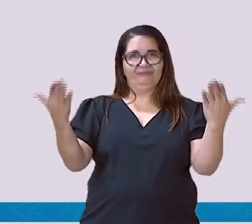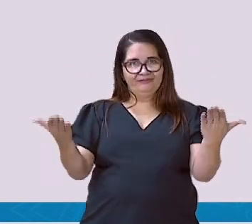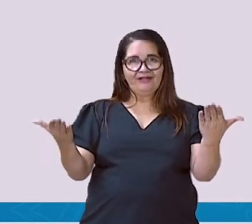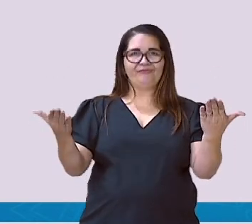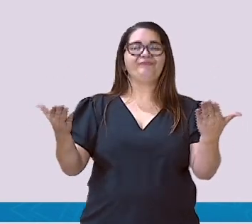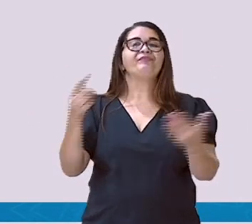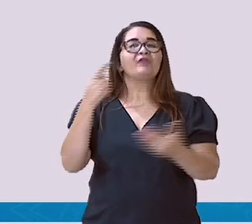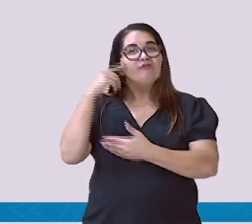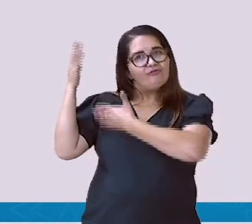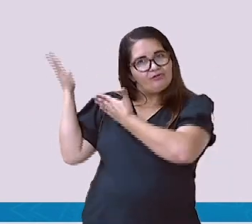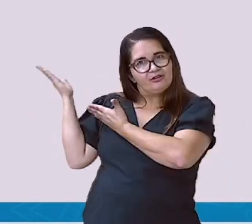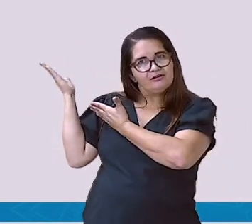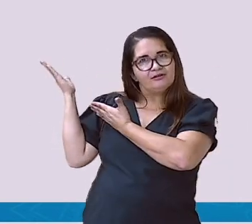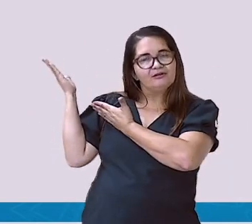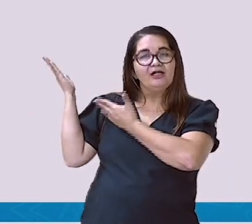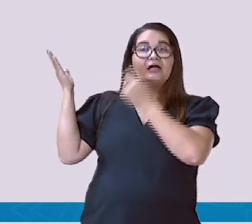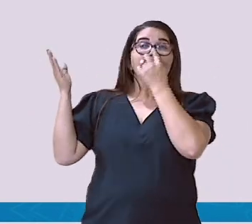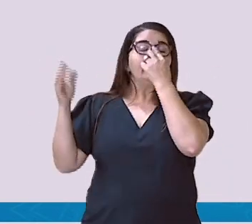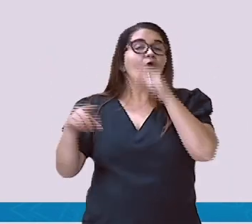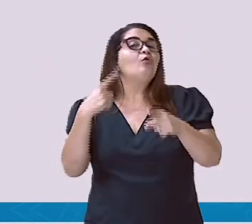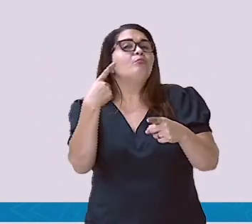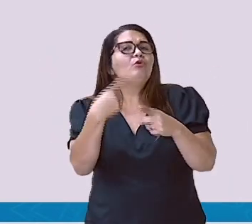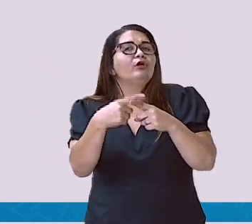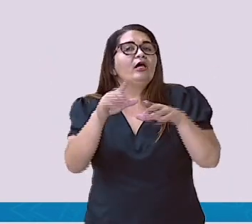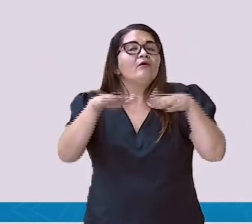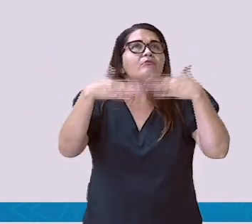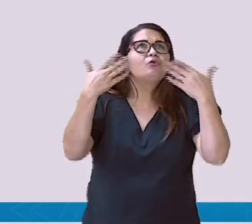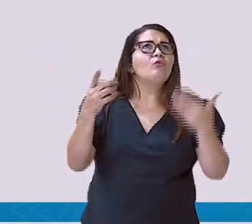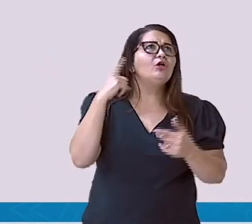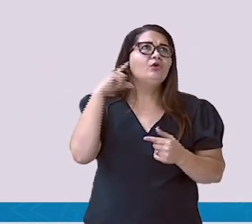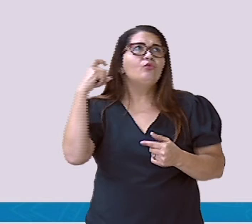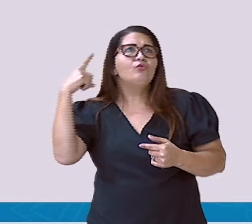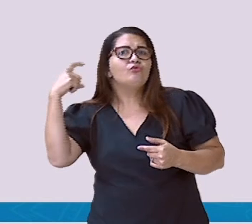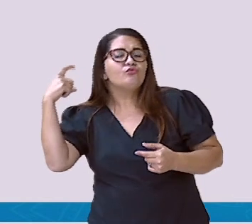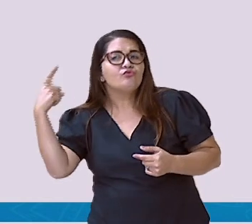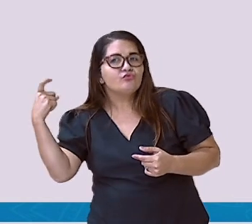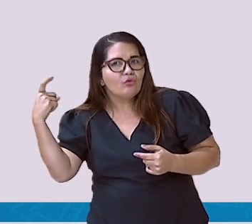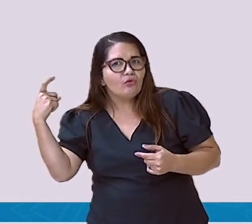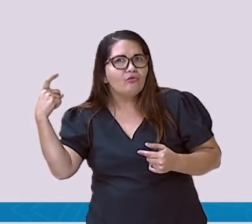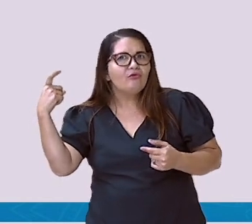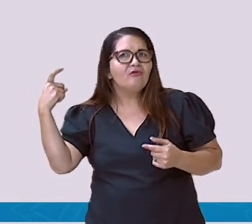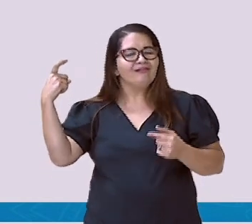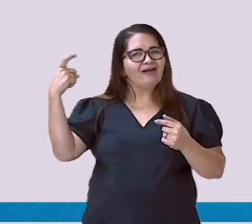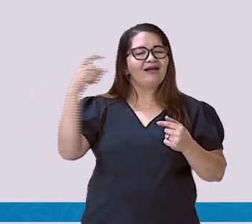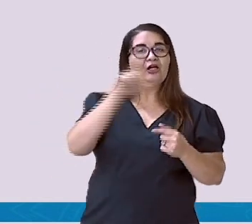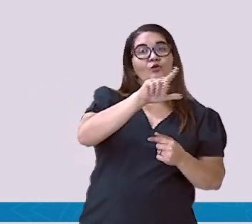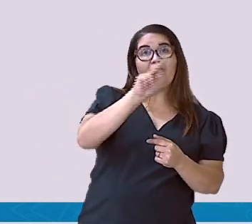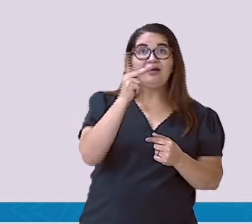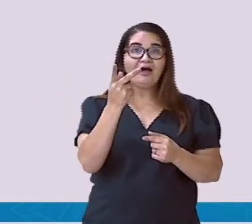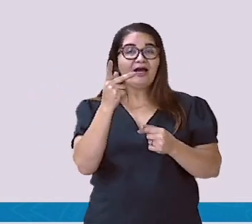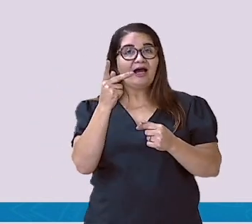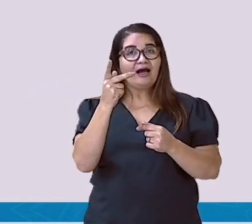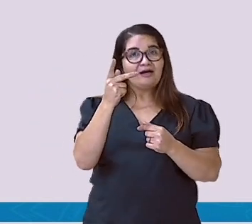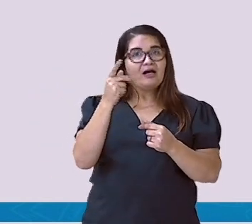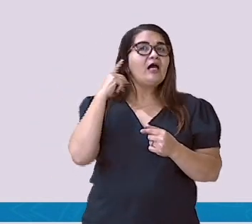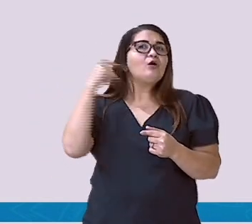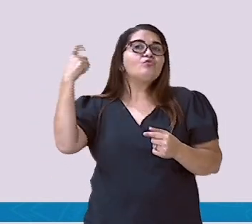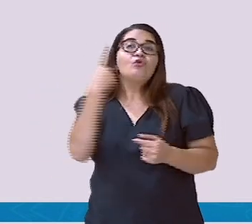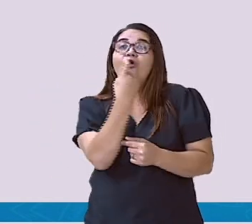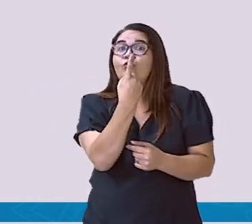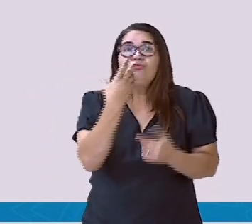apesar de ter duas letras, porque ao pronunciá-los, eu tenho apenas um som. E a palavra